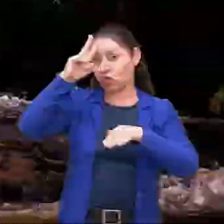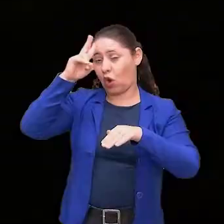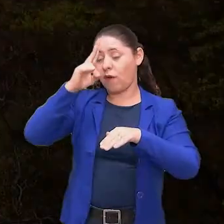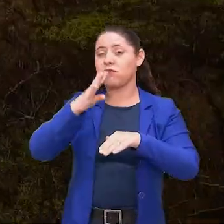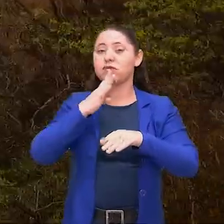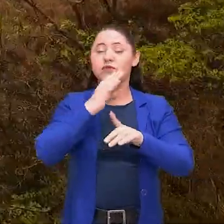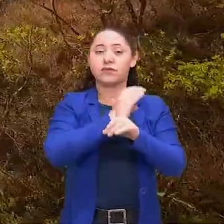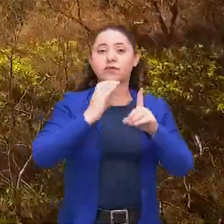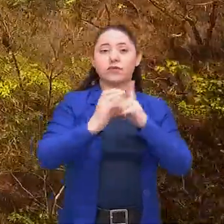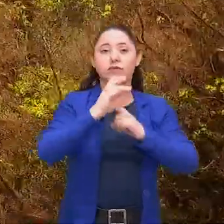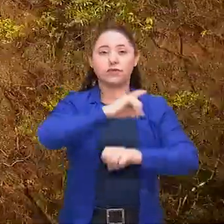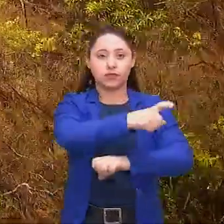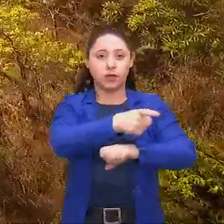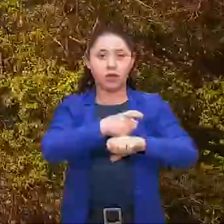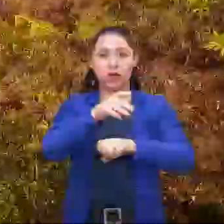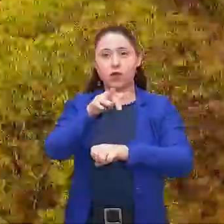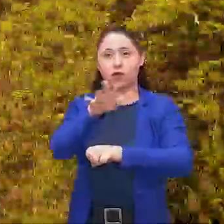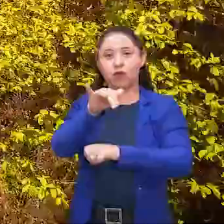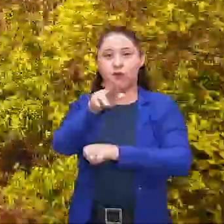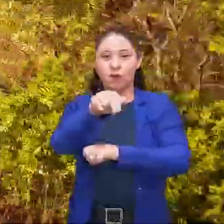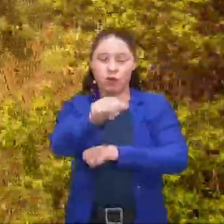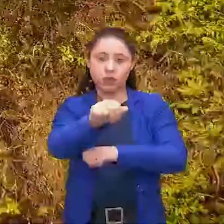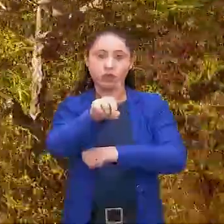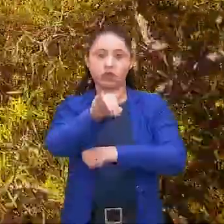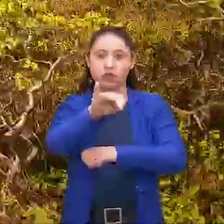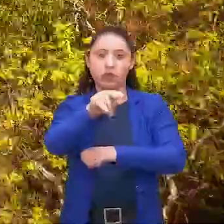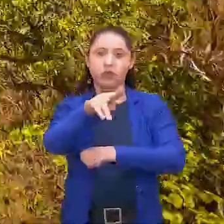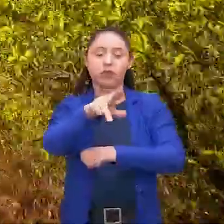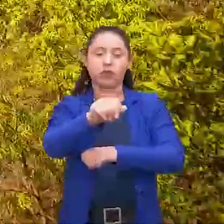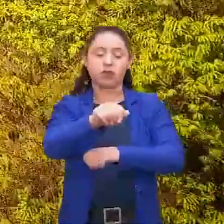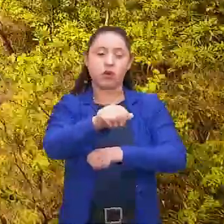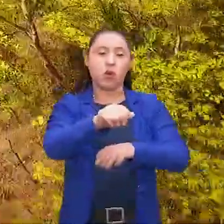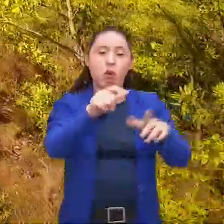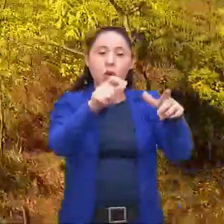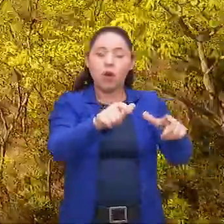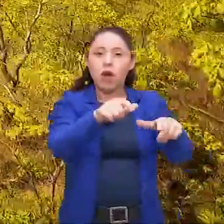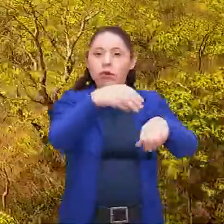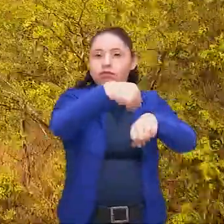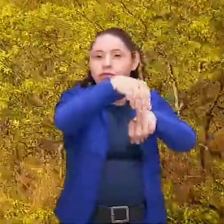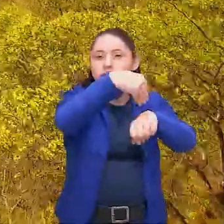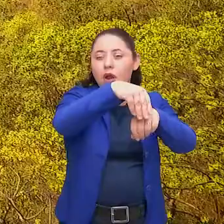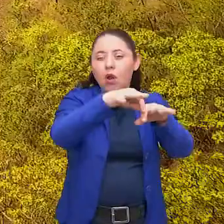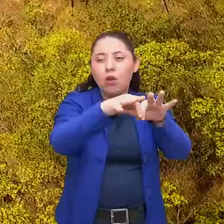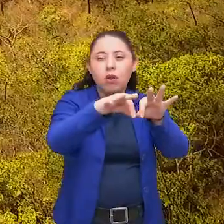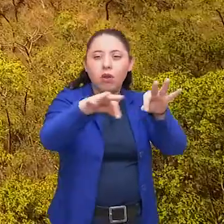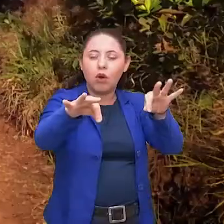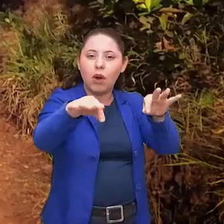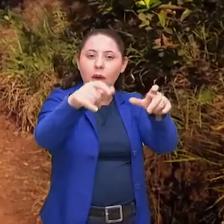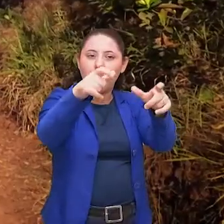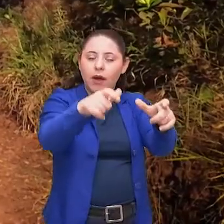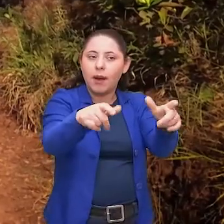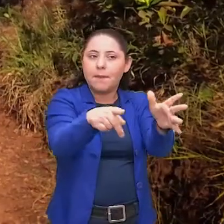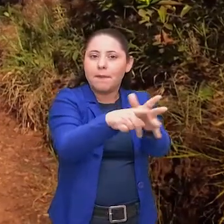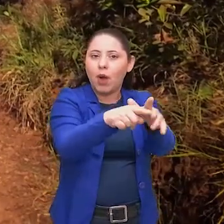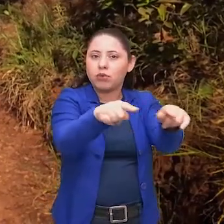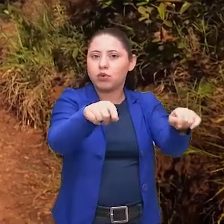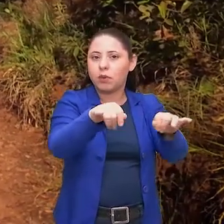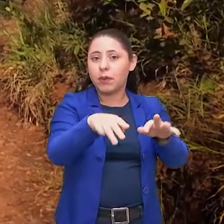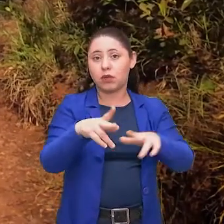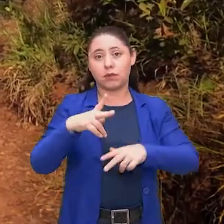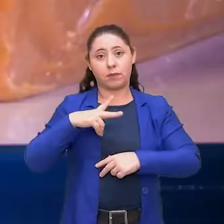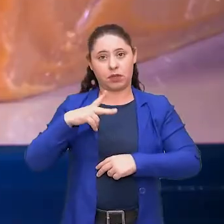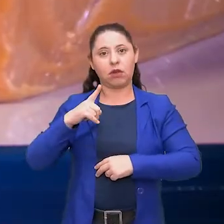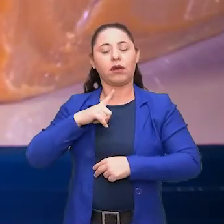conhecer na comunidade quilombola de Furnas do Dionísio. Isso enquanto o sítio arqueológico continua distante, no meio de uma propriedade